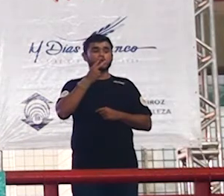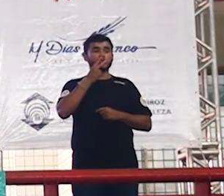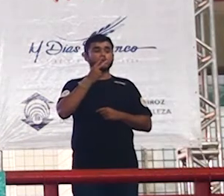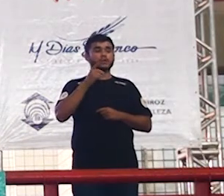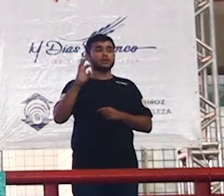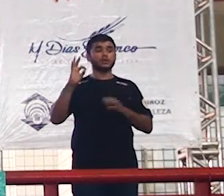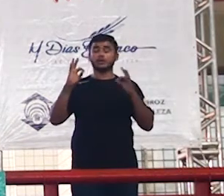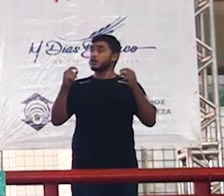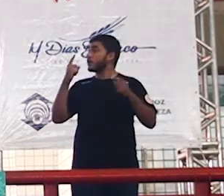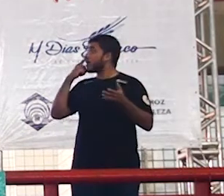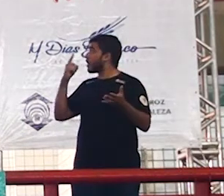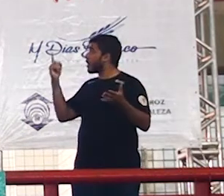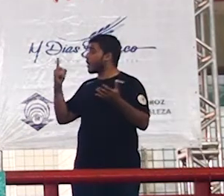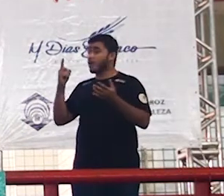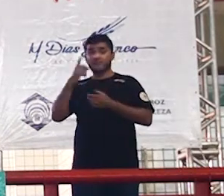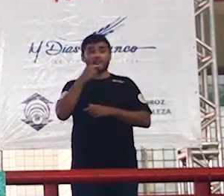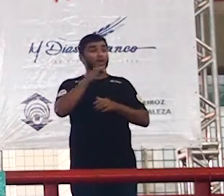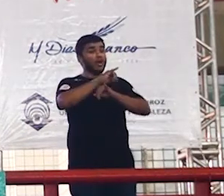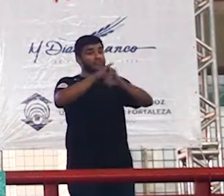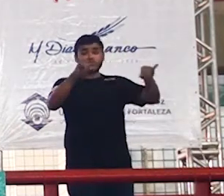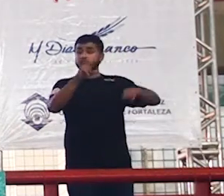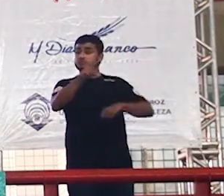Convencer o receptor a não fumar.